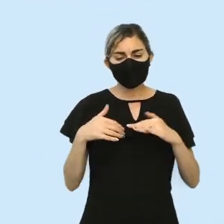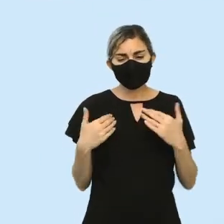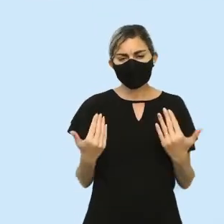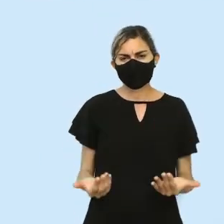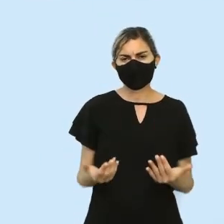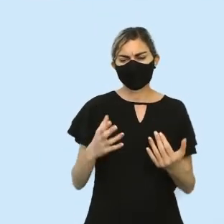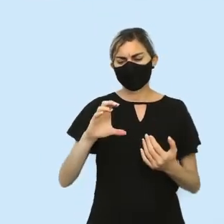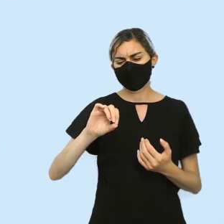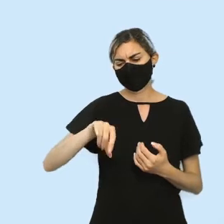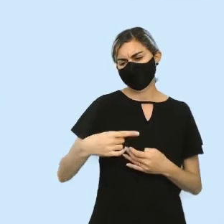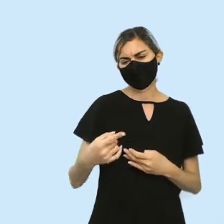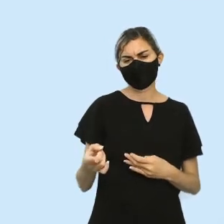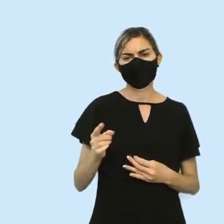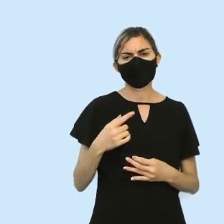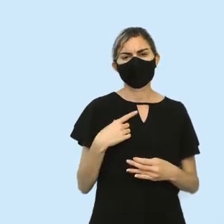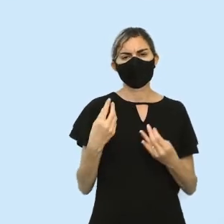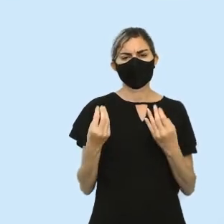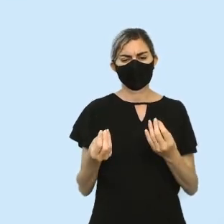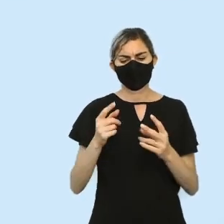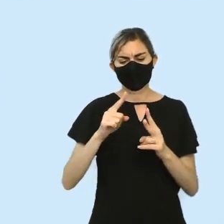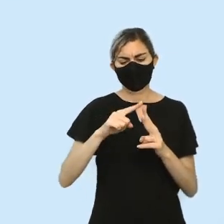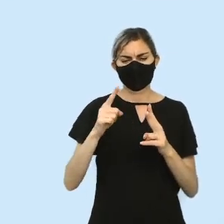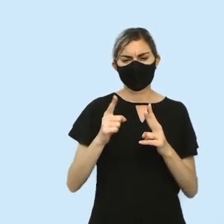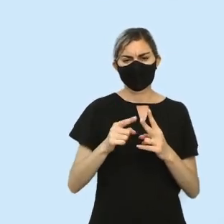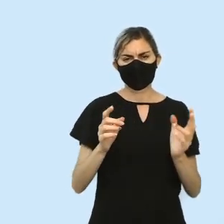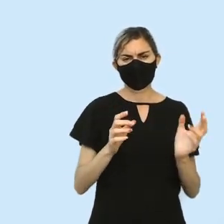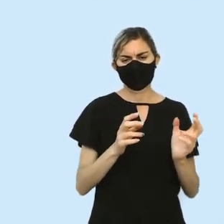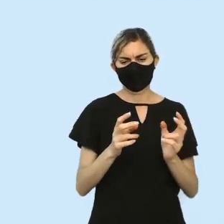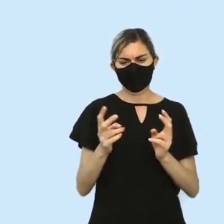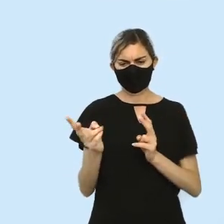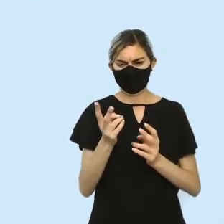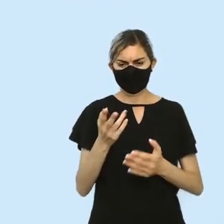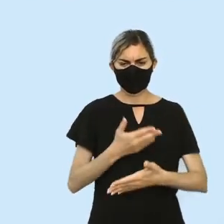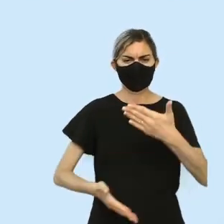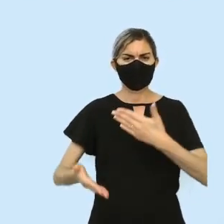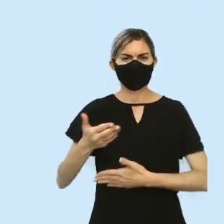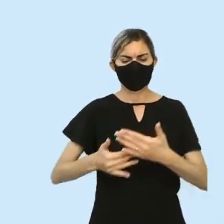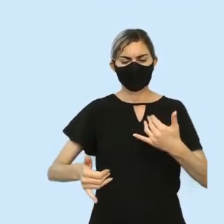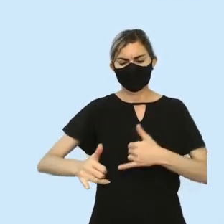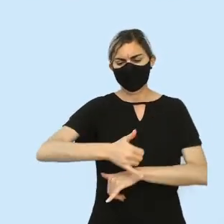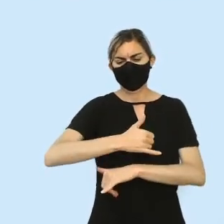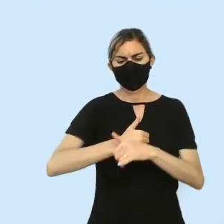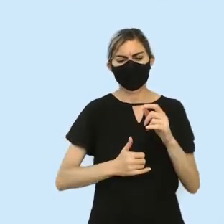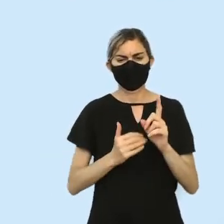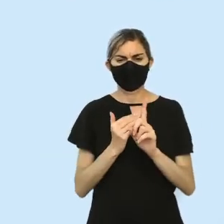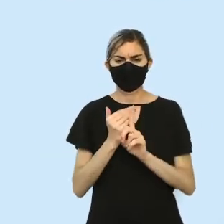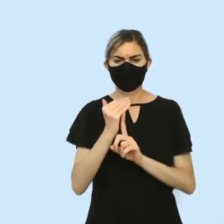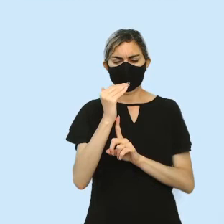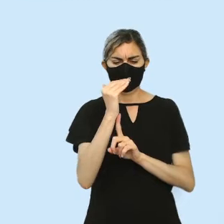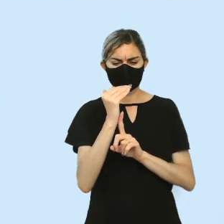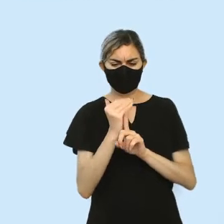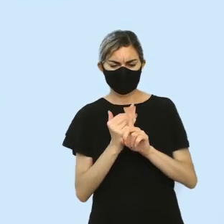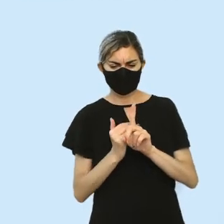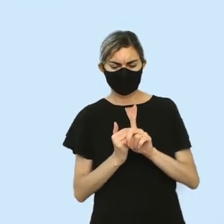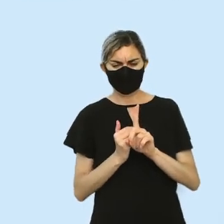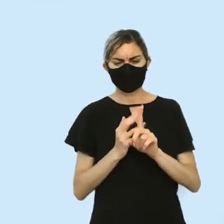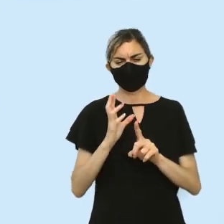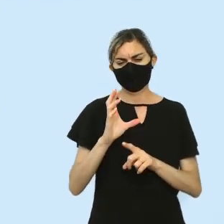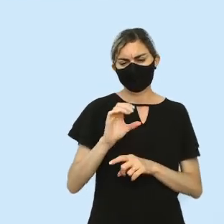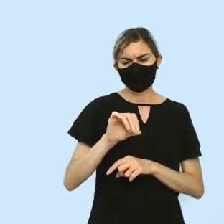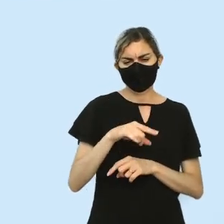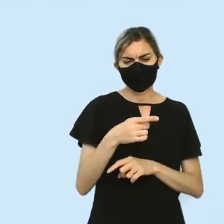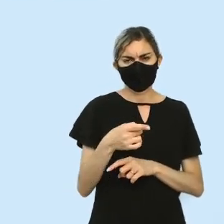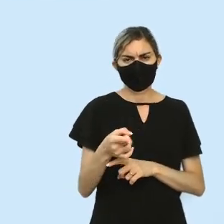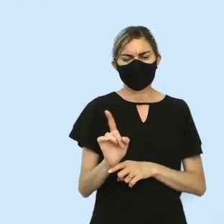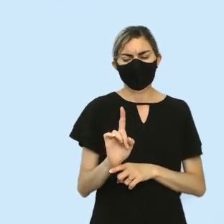a condição para que dois corpos troquem de energia térmica, a condição para